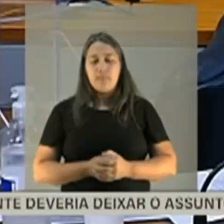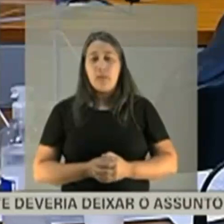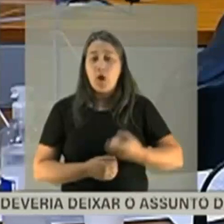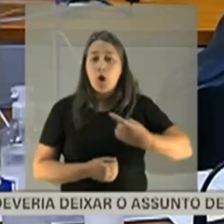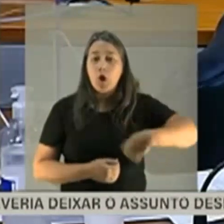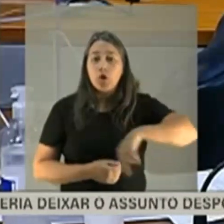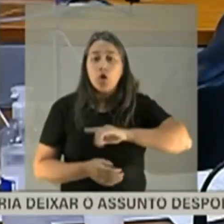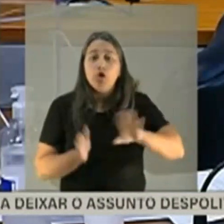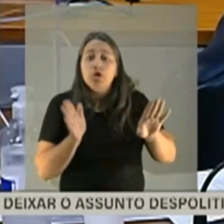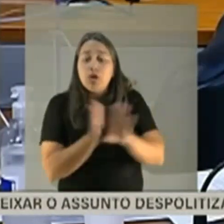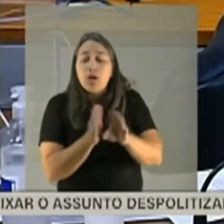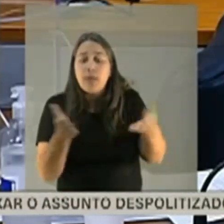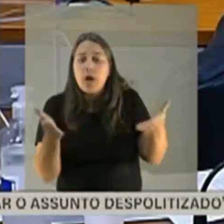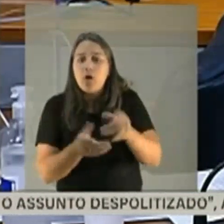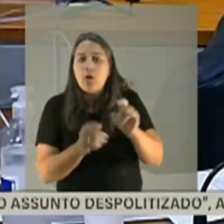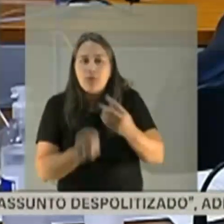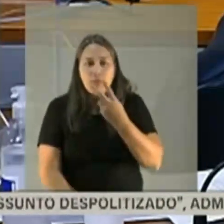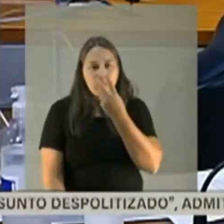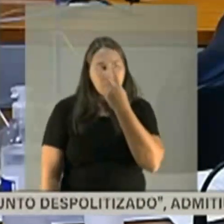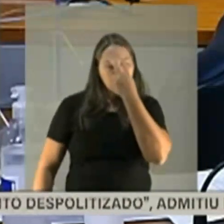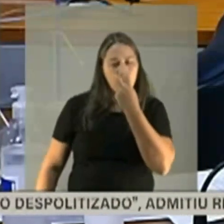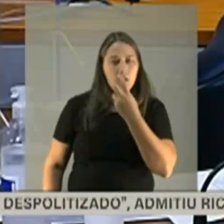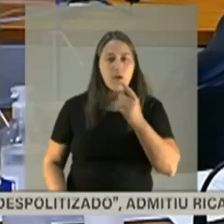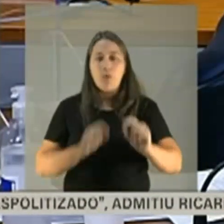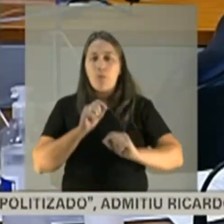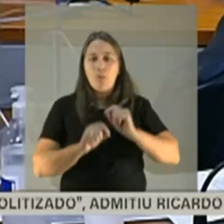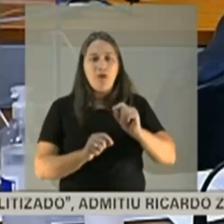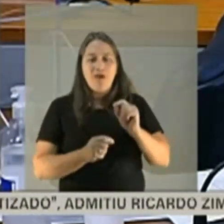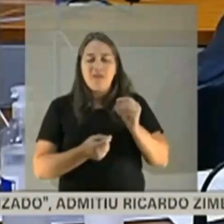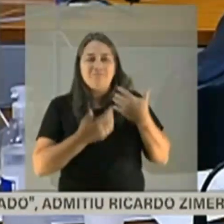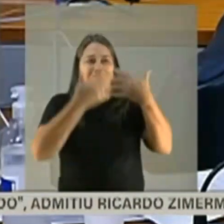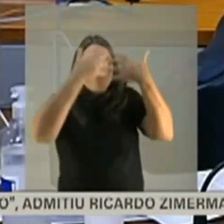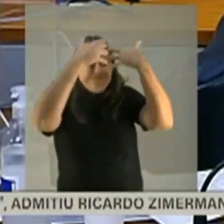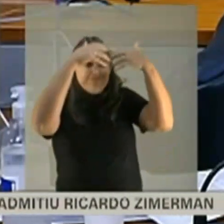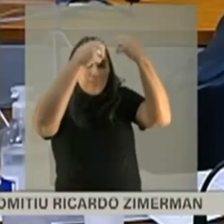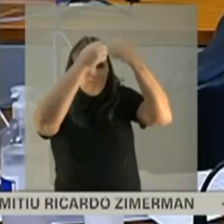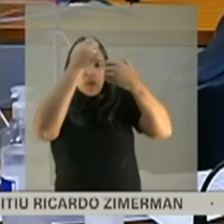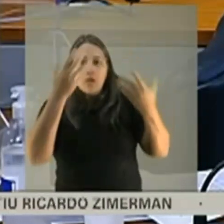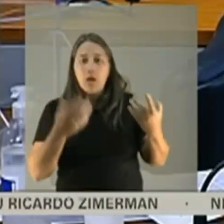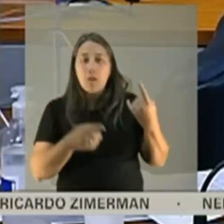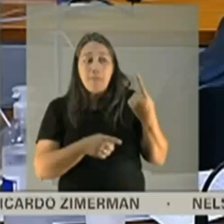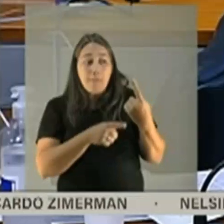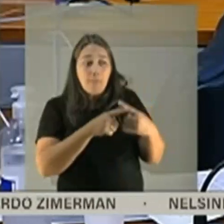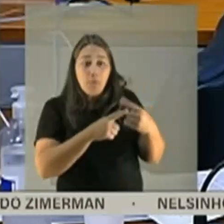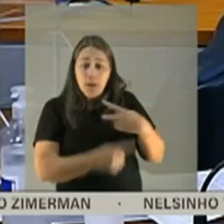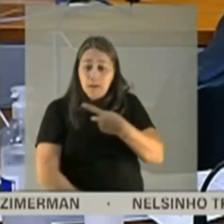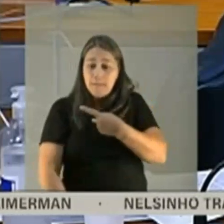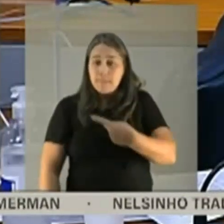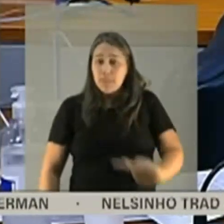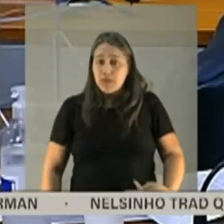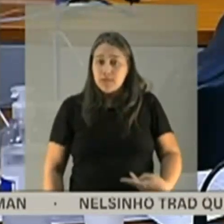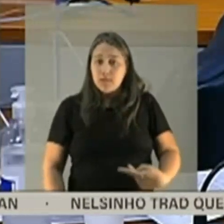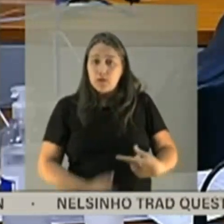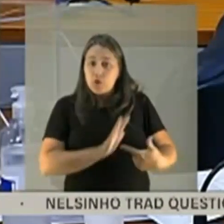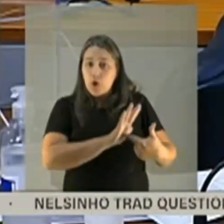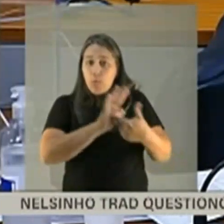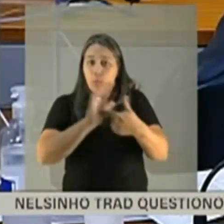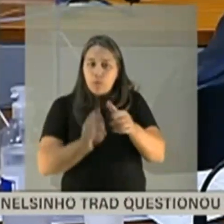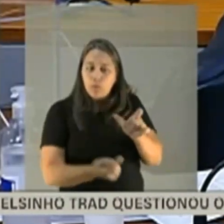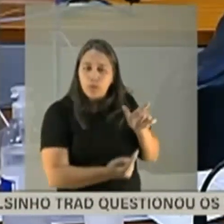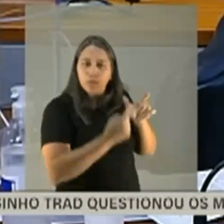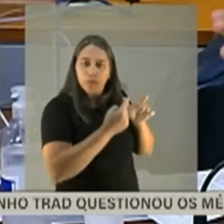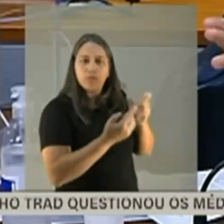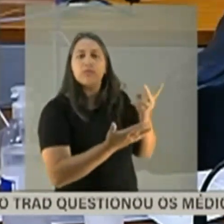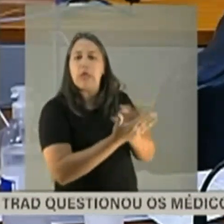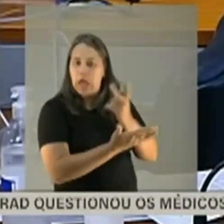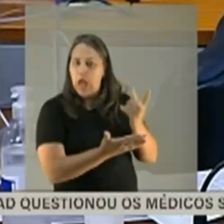Nós chegamos num ponto de cegueira, de irracionalidade tão grande, que porque o presidente foi mostrar o medicamento, e está errado o presidente, na